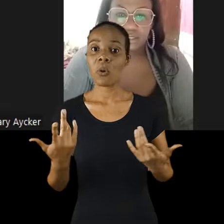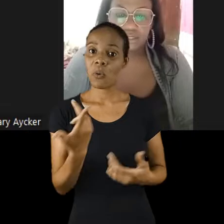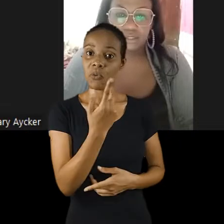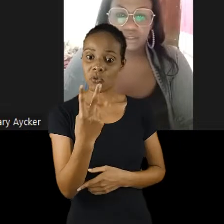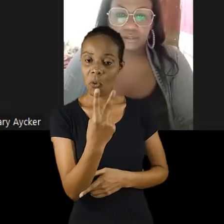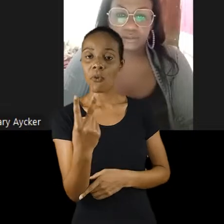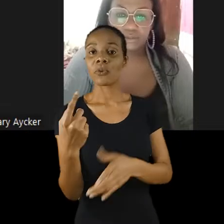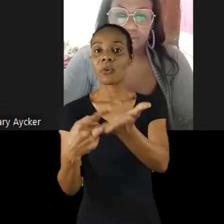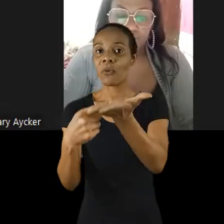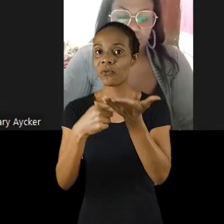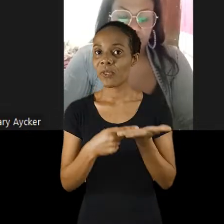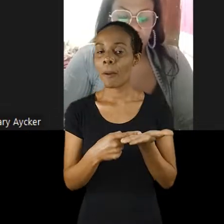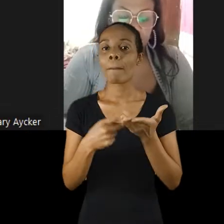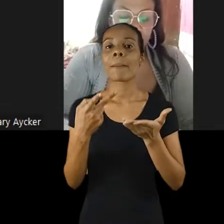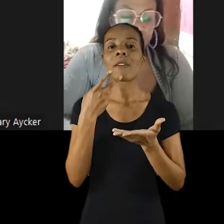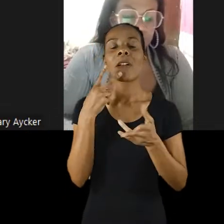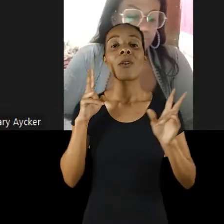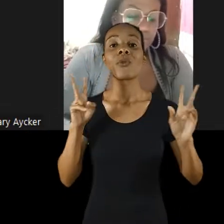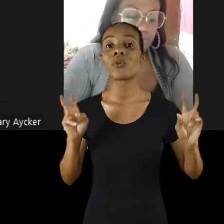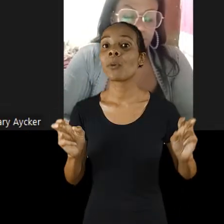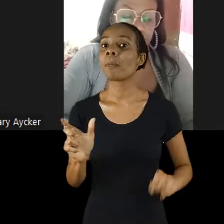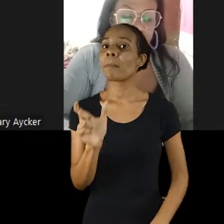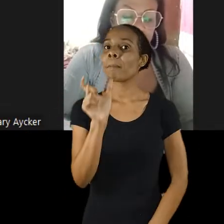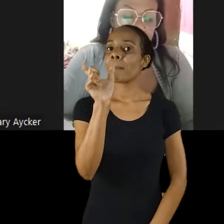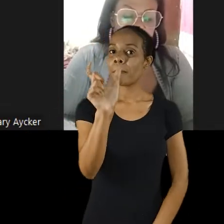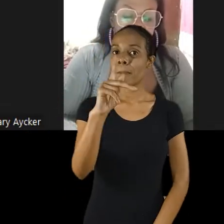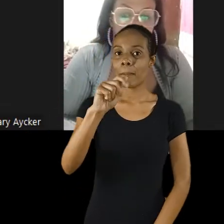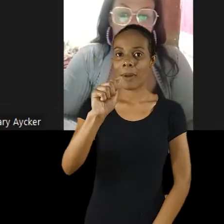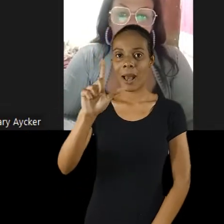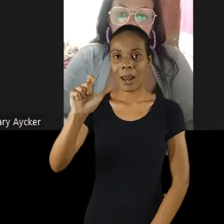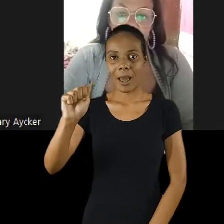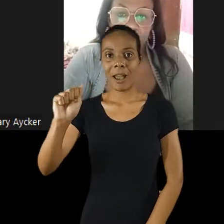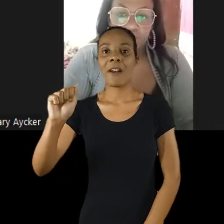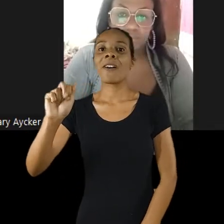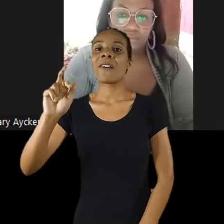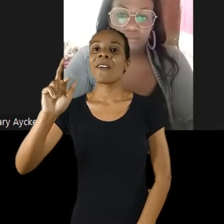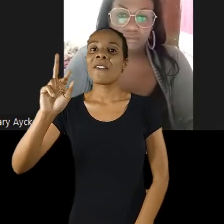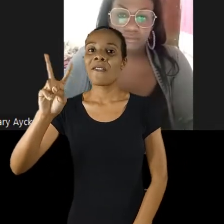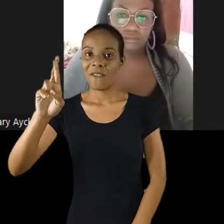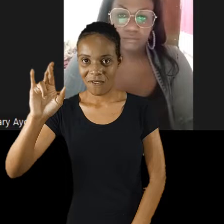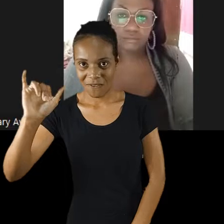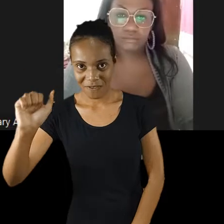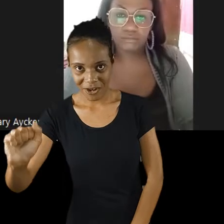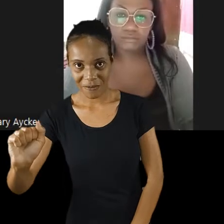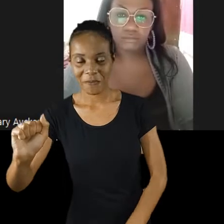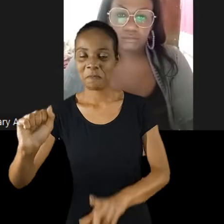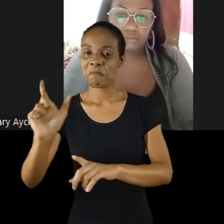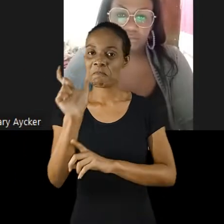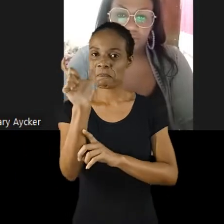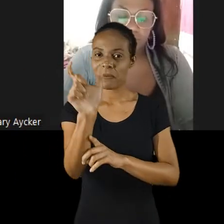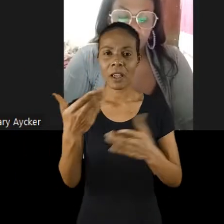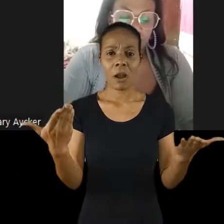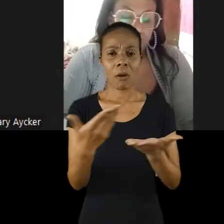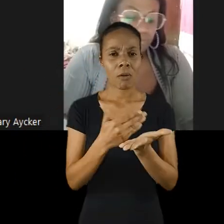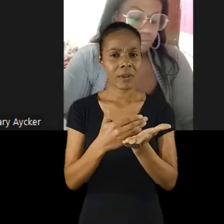vou apresentar essas pessoas incríveis para vocês e já começo com uma provocação, deixo já aqui